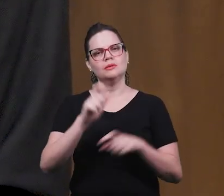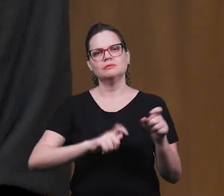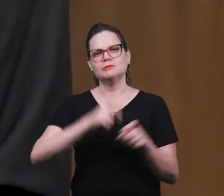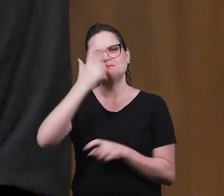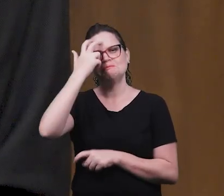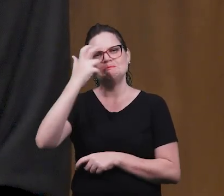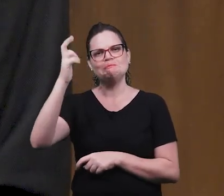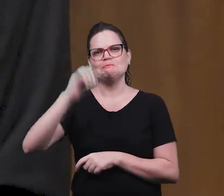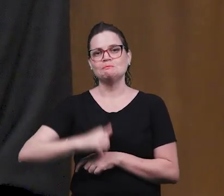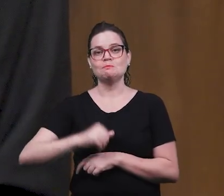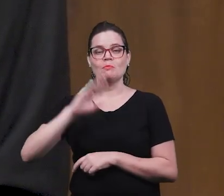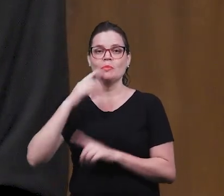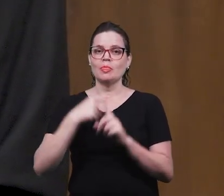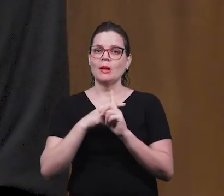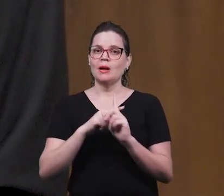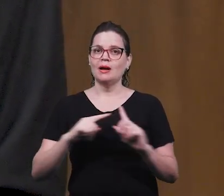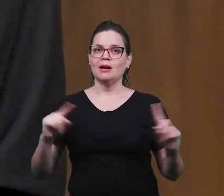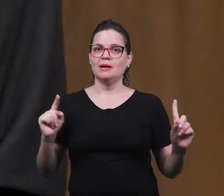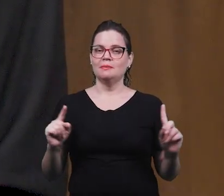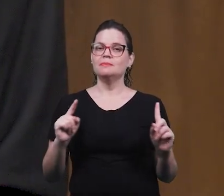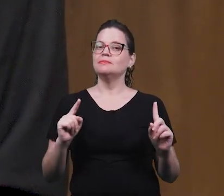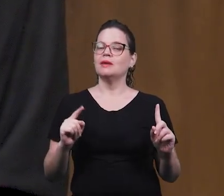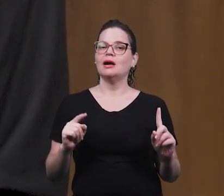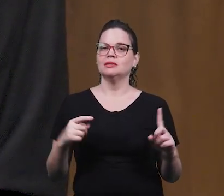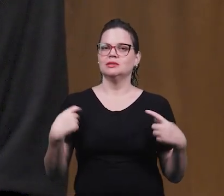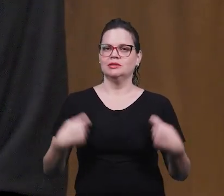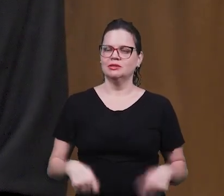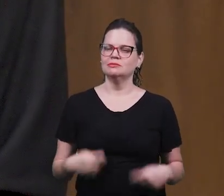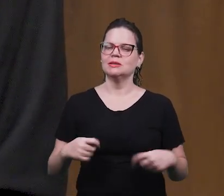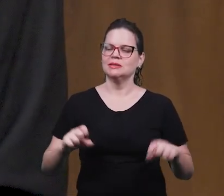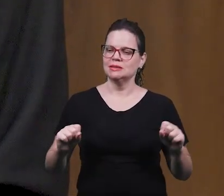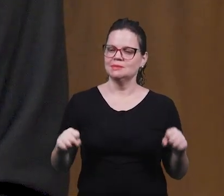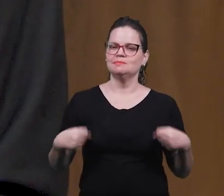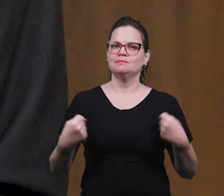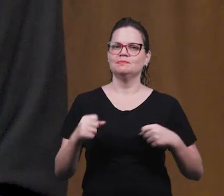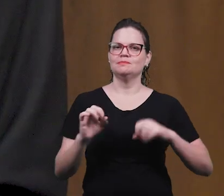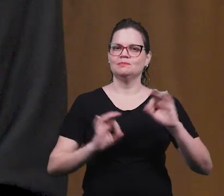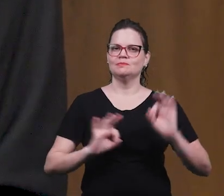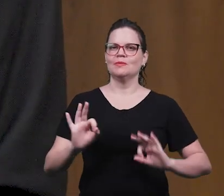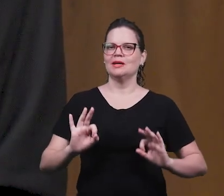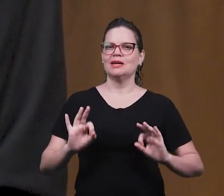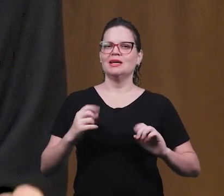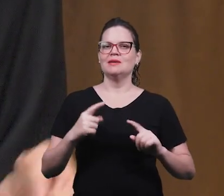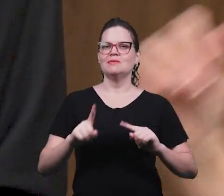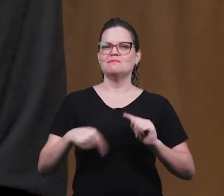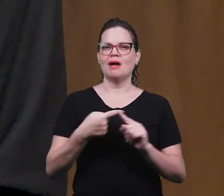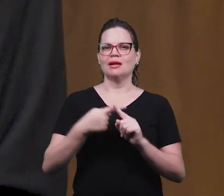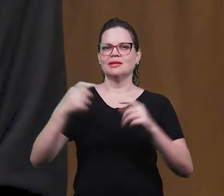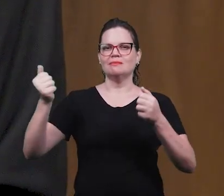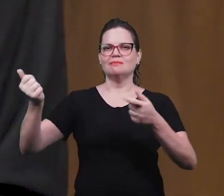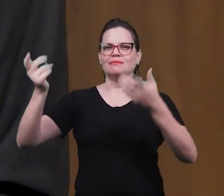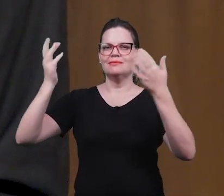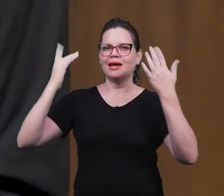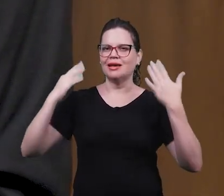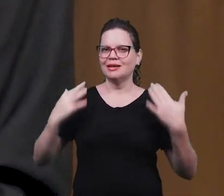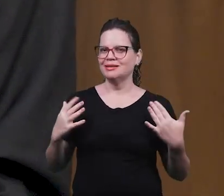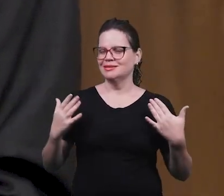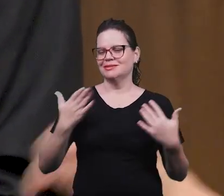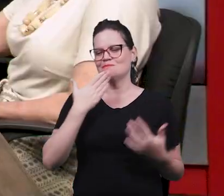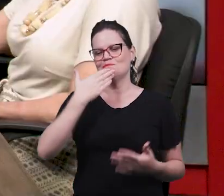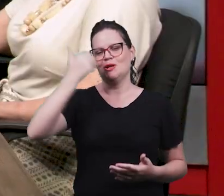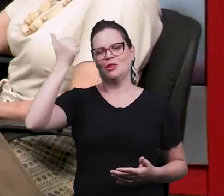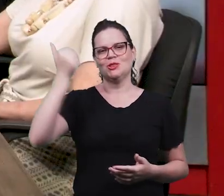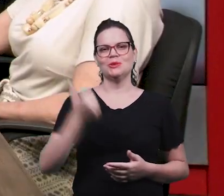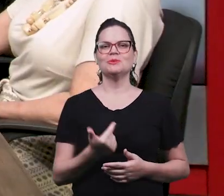assim, você ser brilhante academicamente é uma coisa muito boa, mas você ter a bênção do Senhor não se compara. É para além